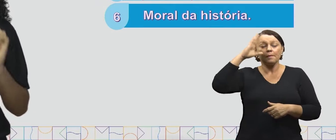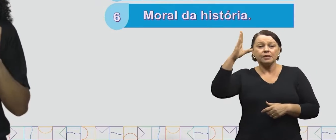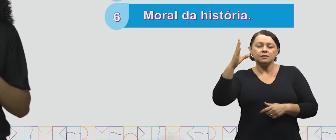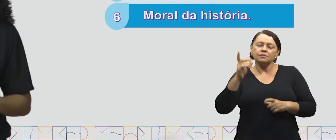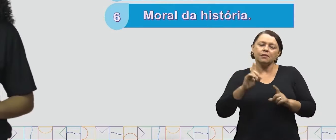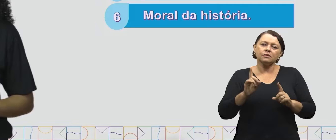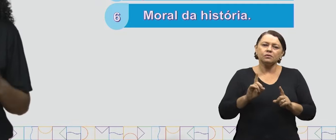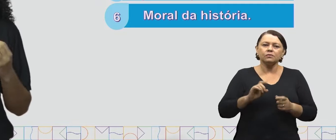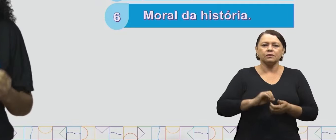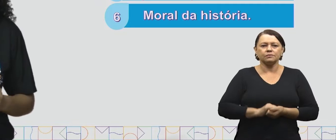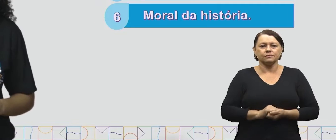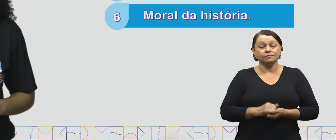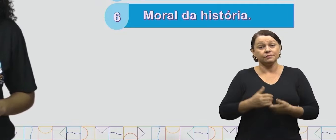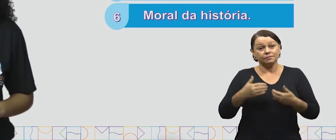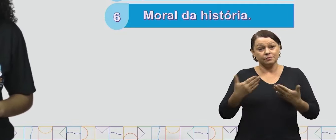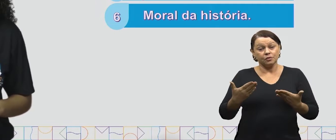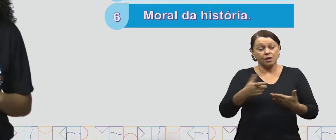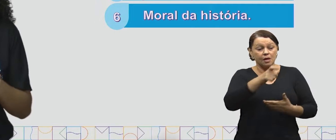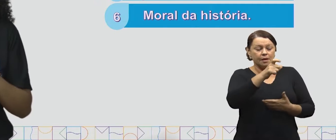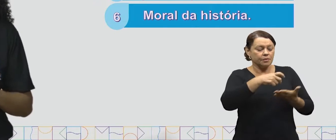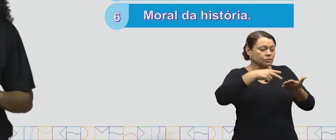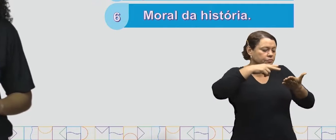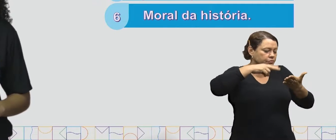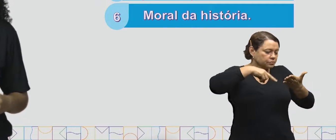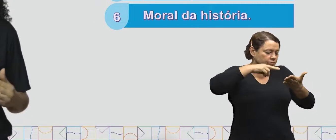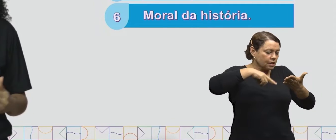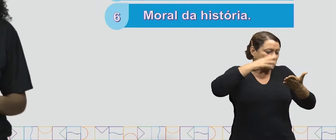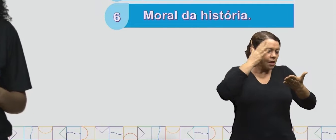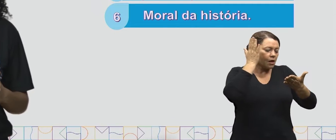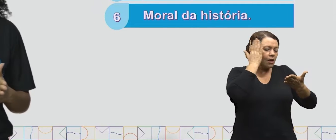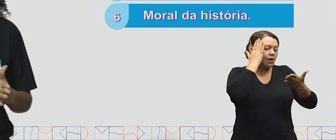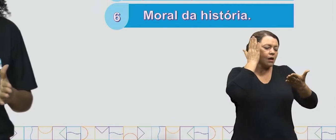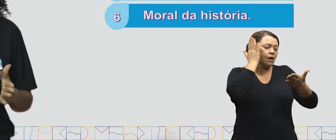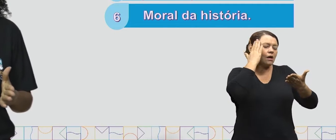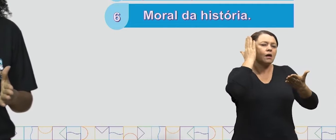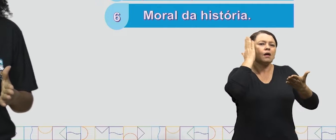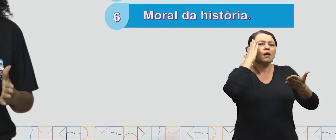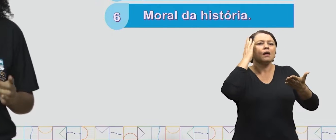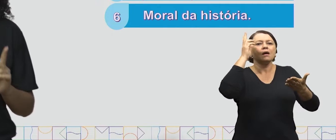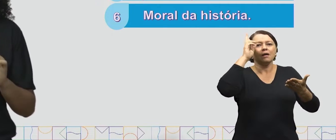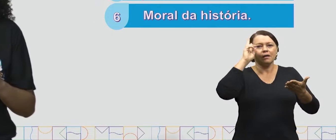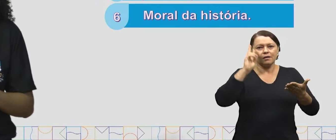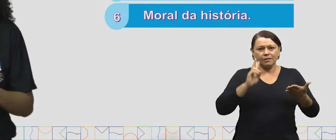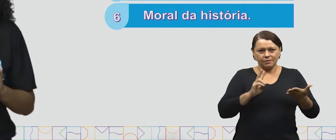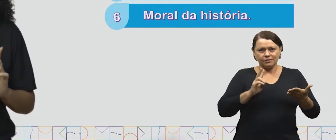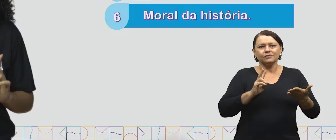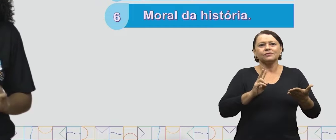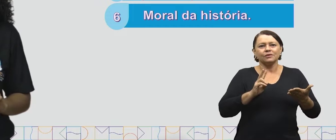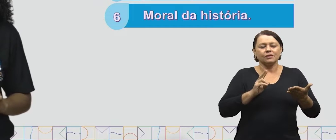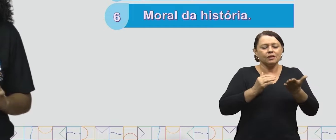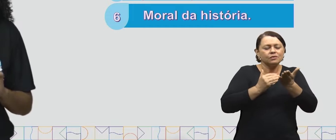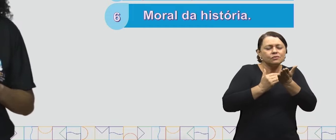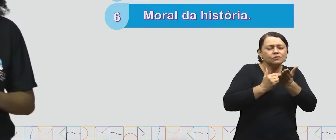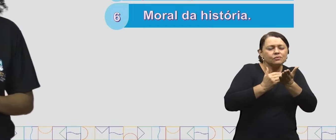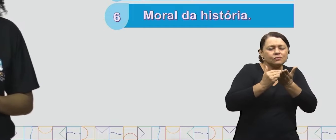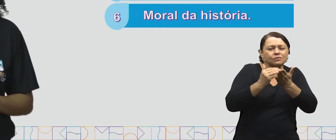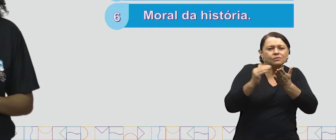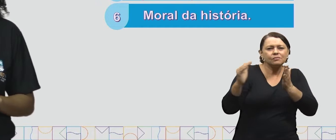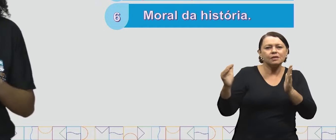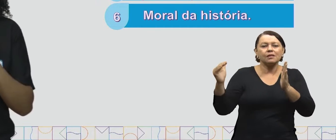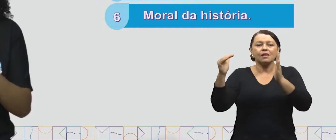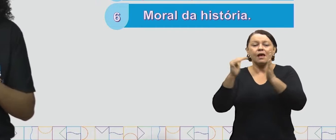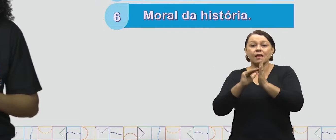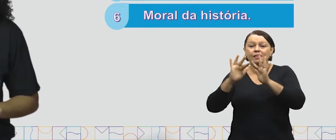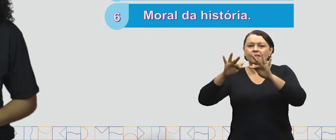não. Assim, quem estará lendo compreenderá o desenvolvimento da história, desde o seu início até o